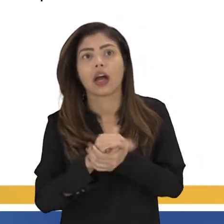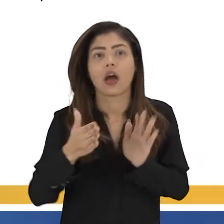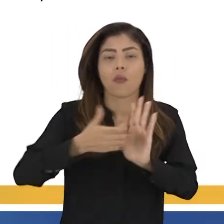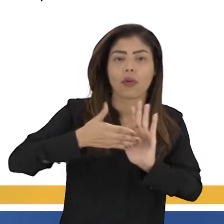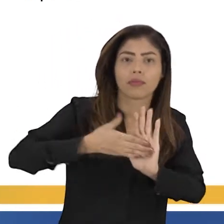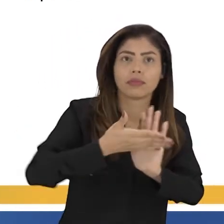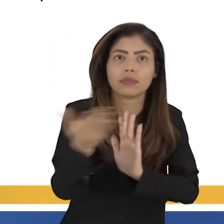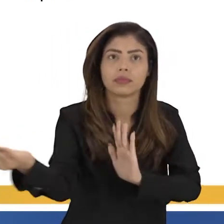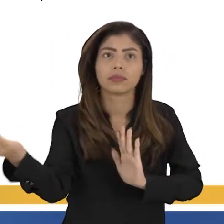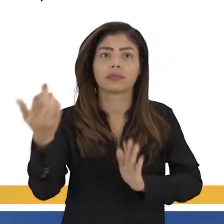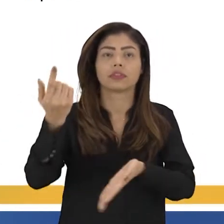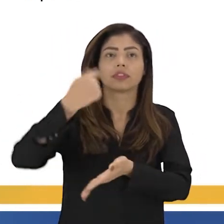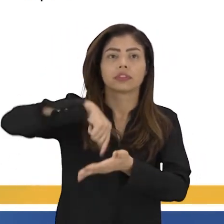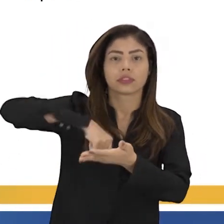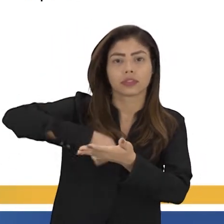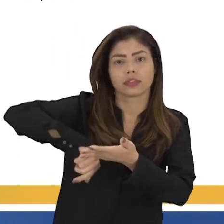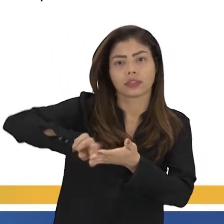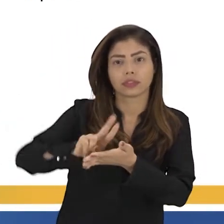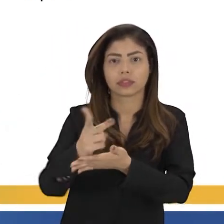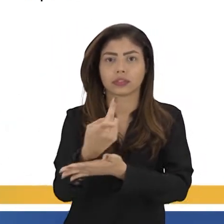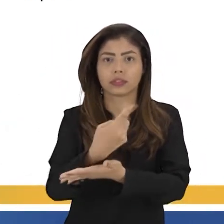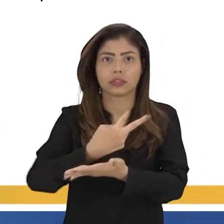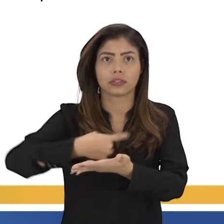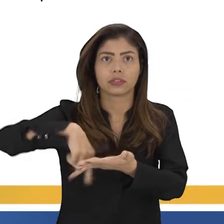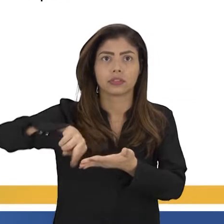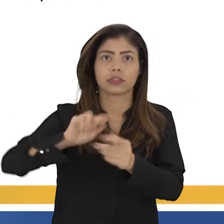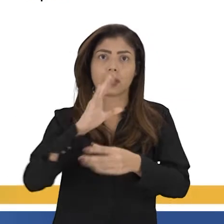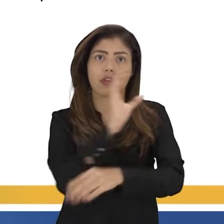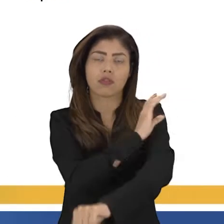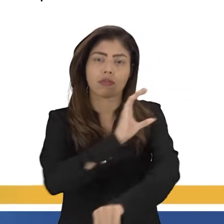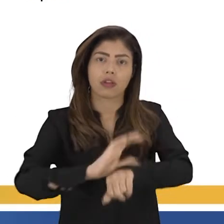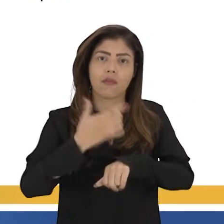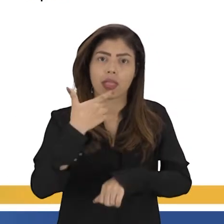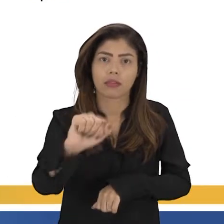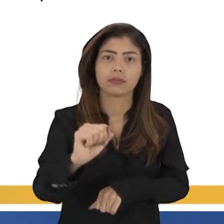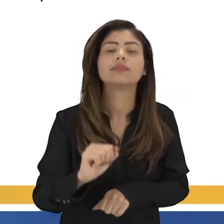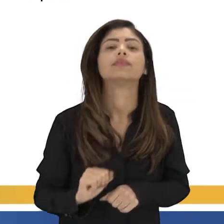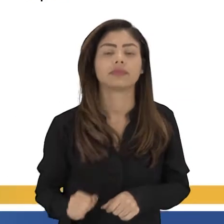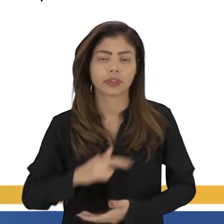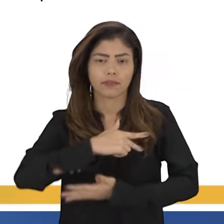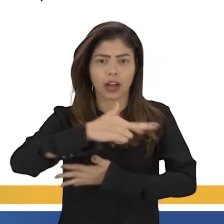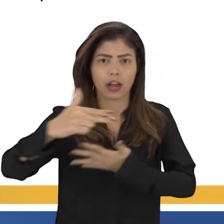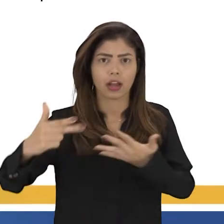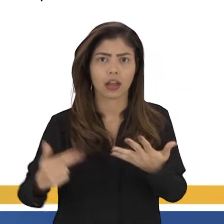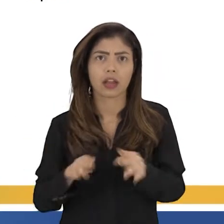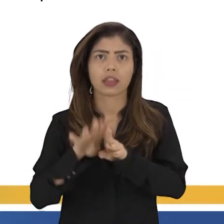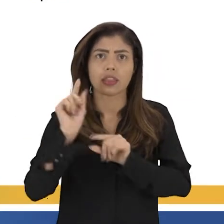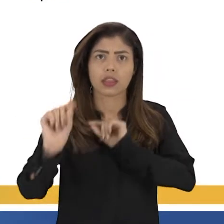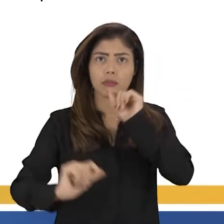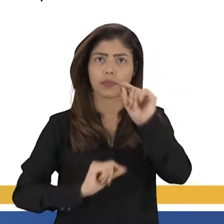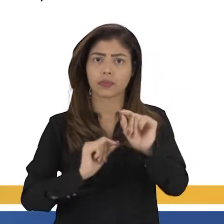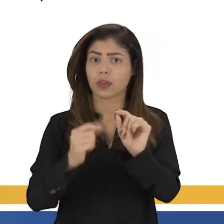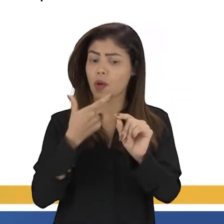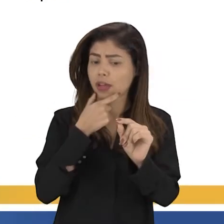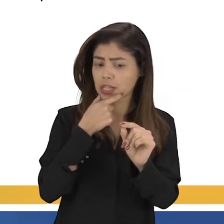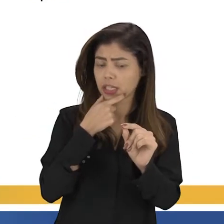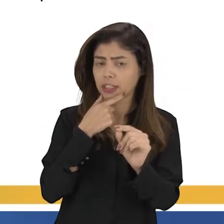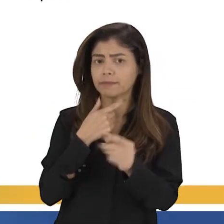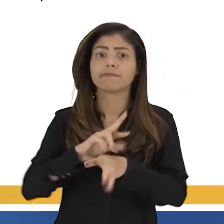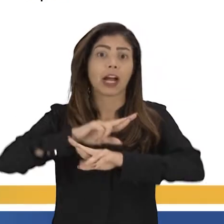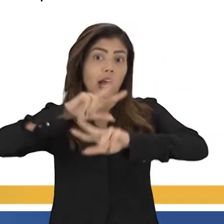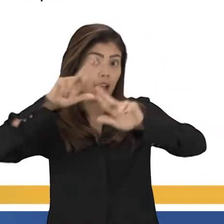como representação da diversidade cultural e linguística. Então aqui você consegue usar o inglês como